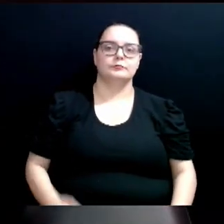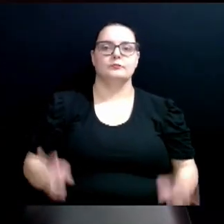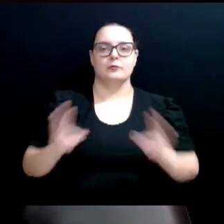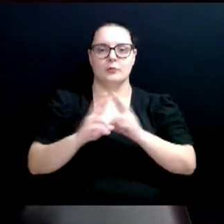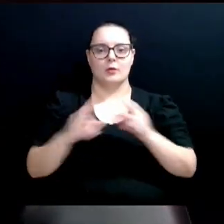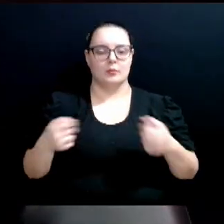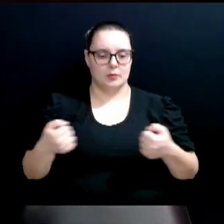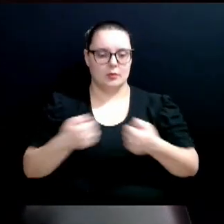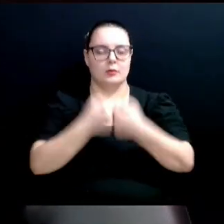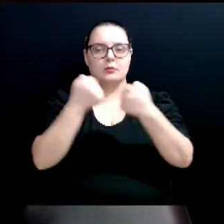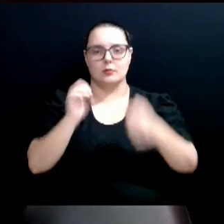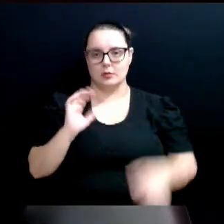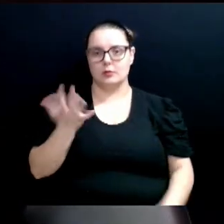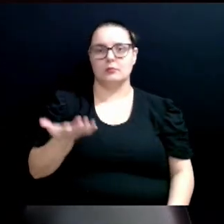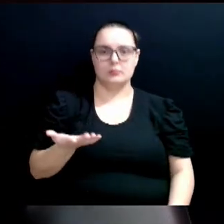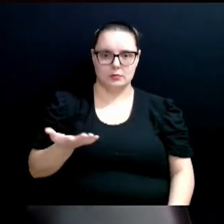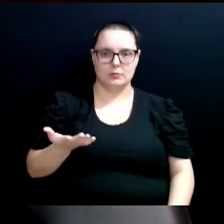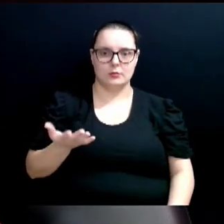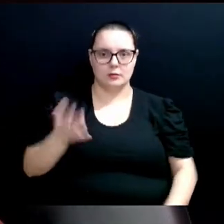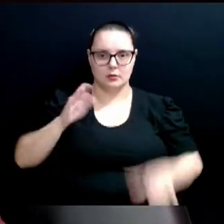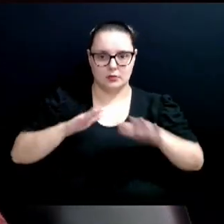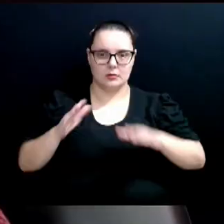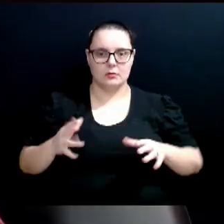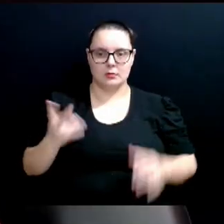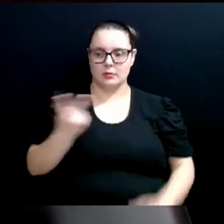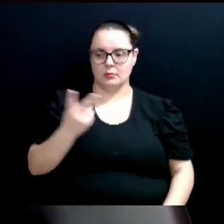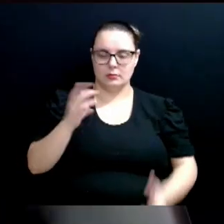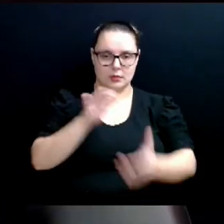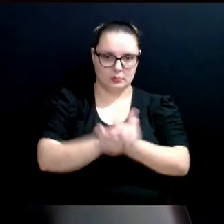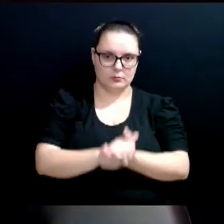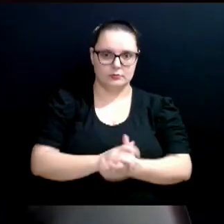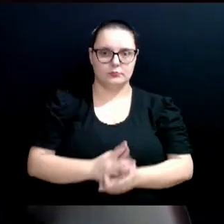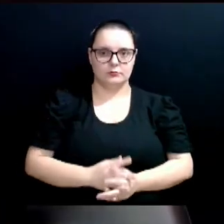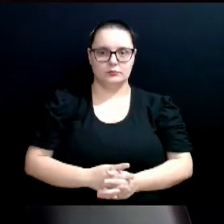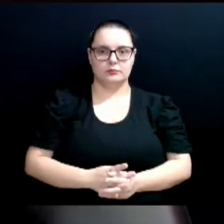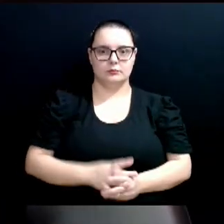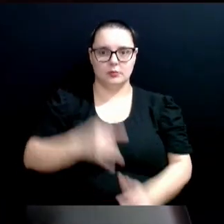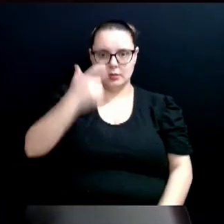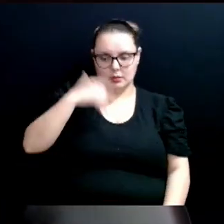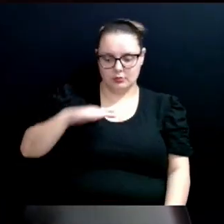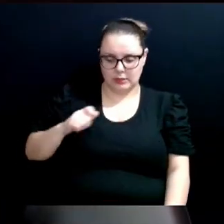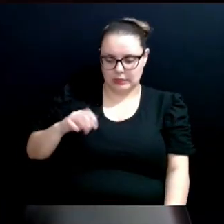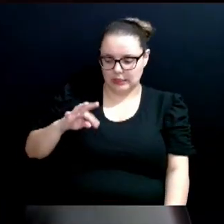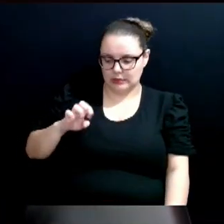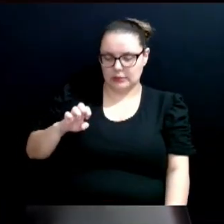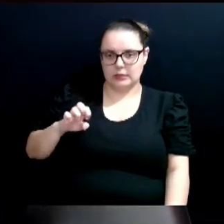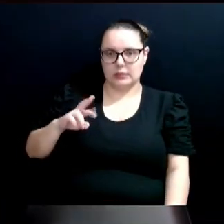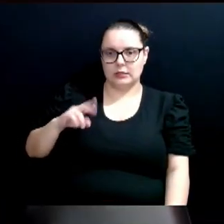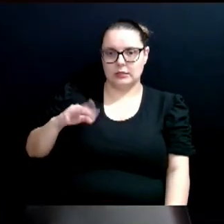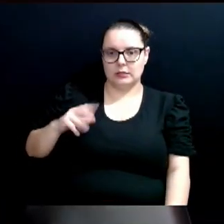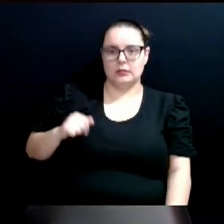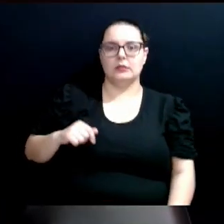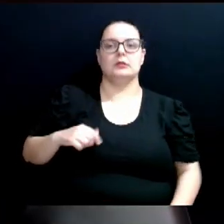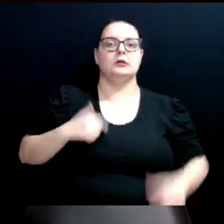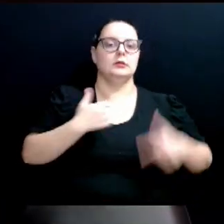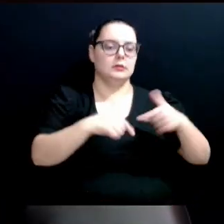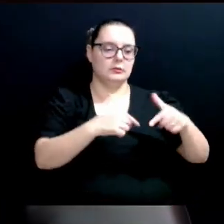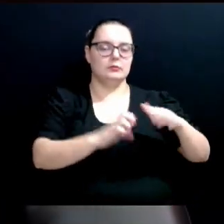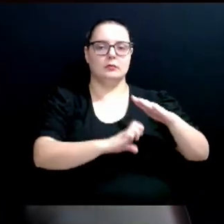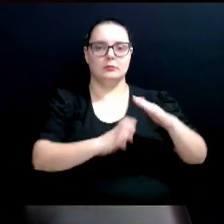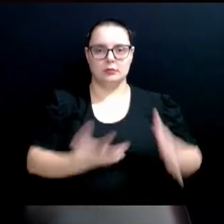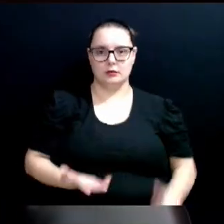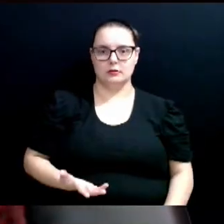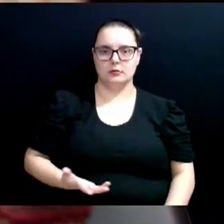acontecendo bastante, às vezes, em casais. Eu, Catarine, tenho um trabalho em uma empresa e eu vou ter um